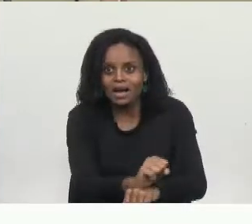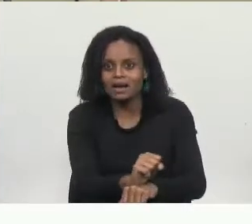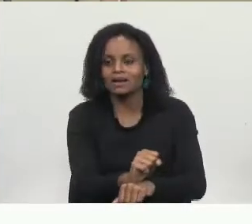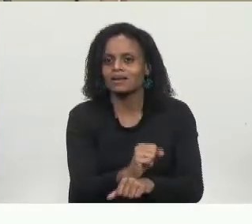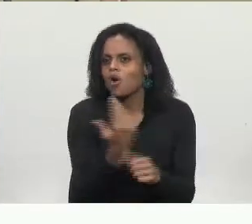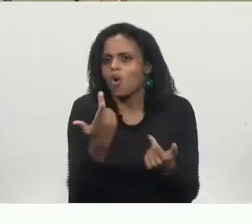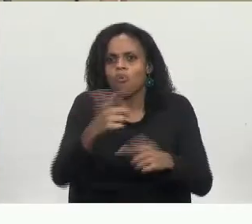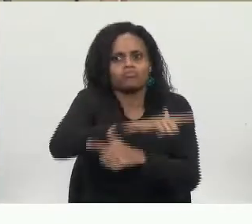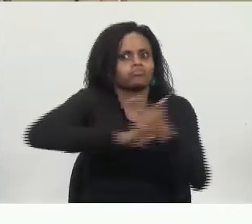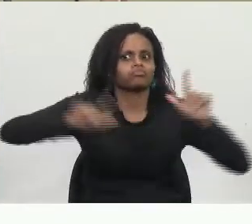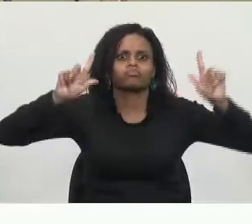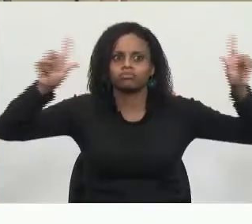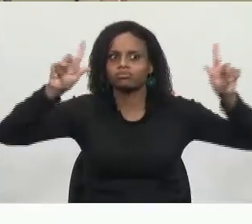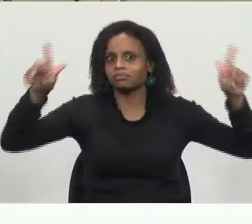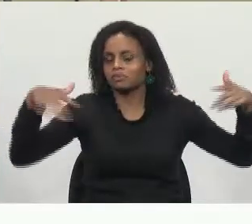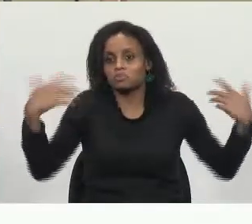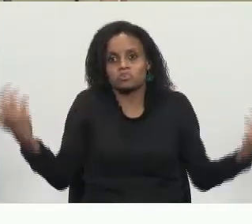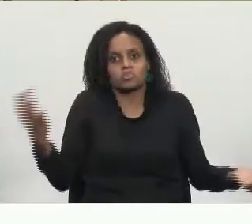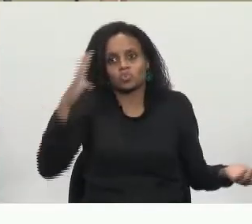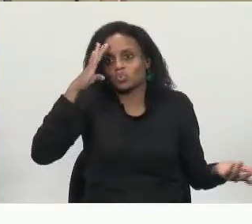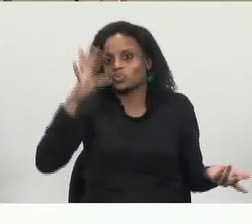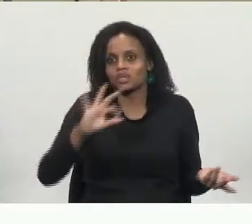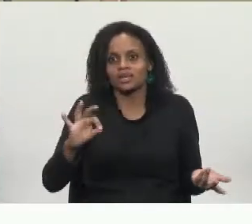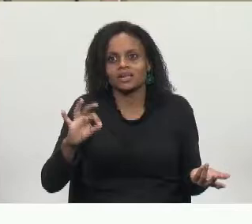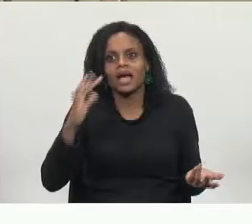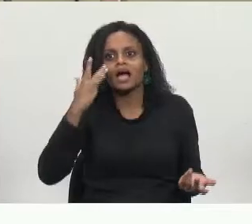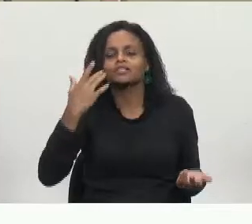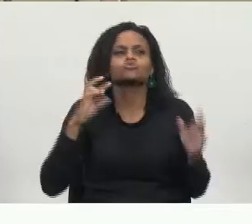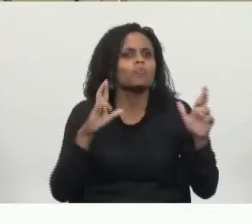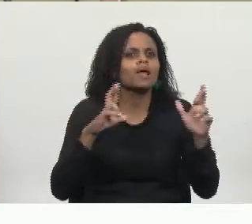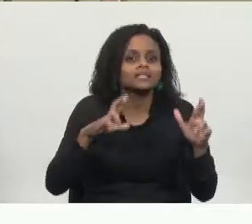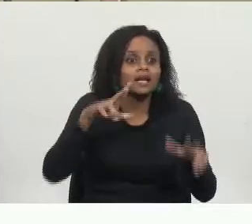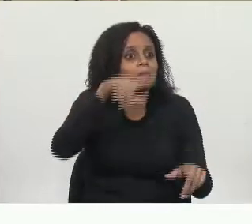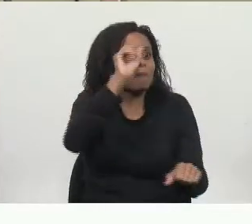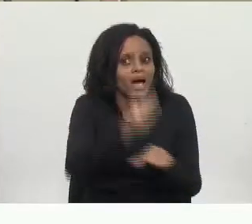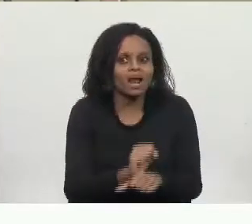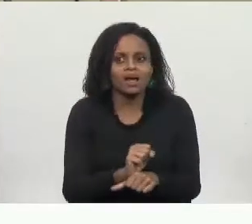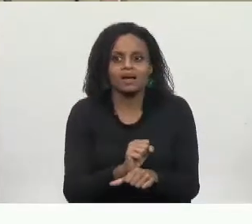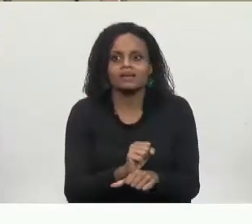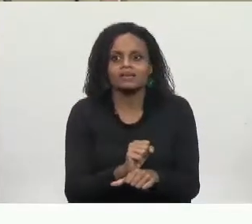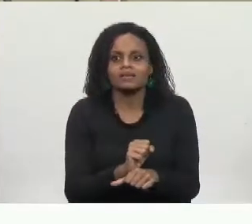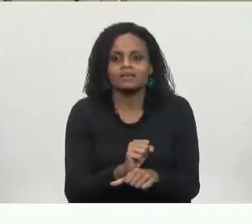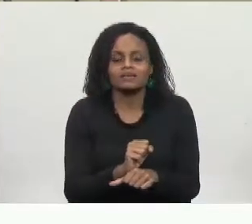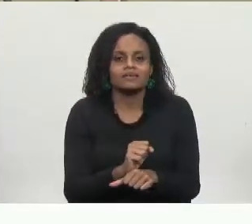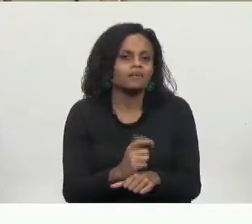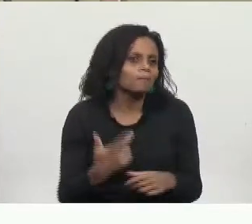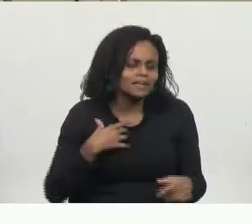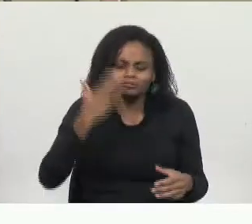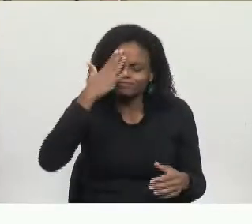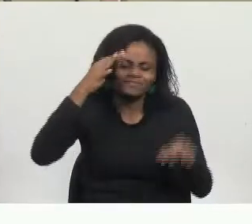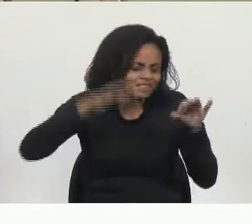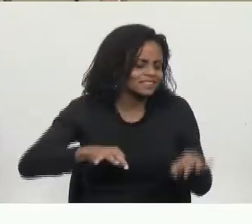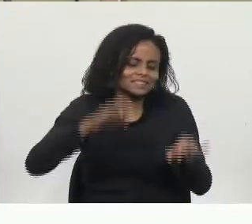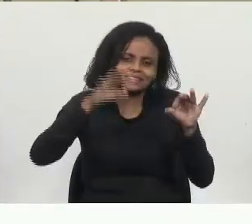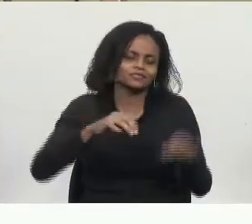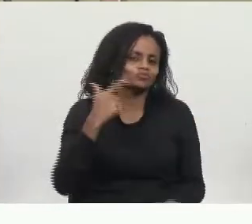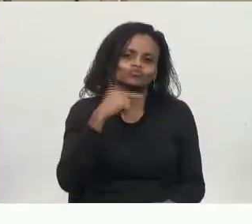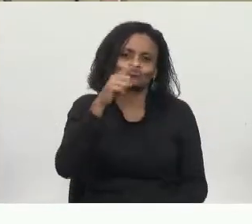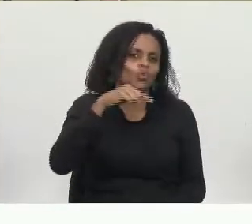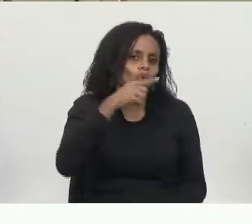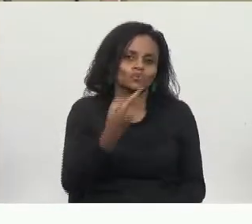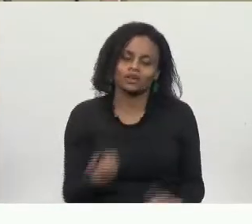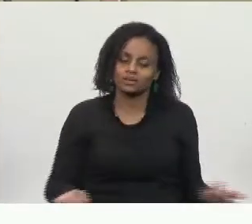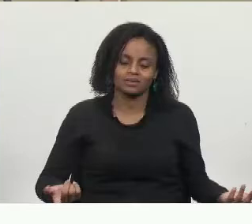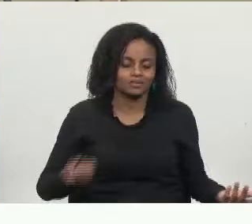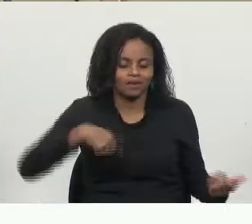de manifestação desse tipo para ver se daria certo. Mas isso não dá certo. Né? Nós sabemos